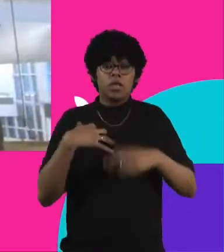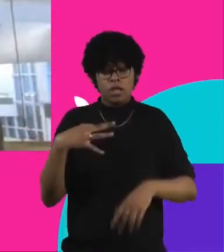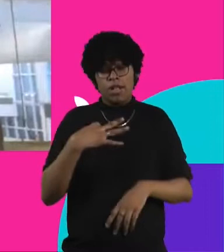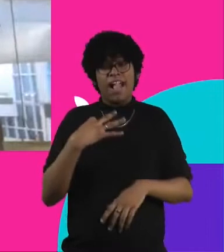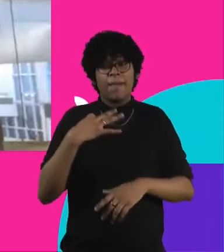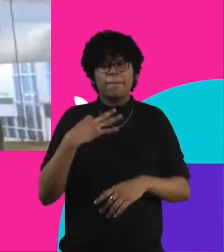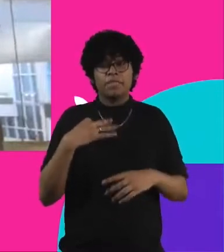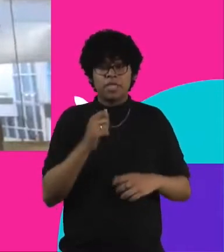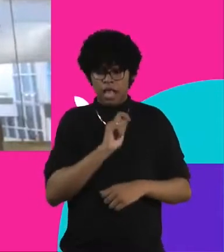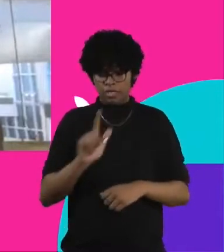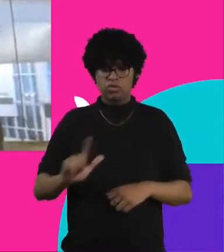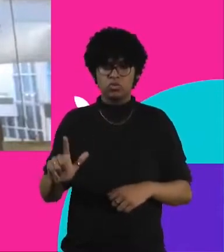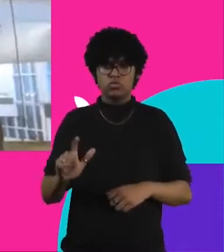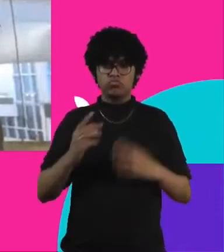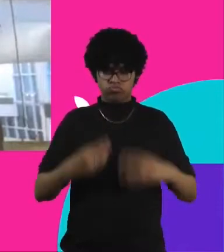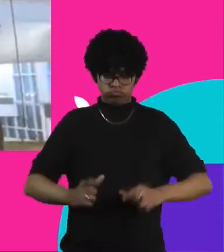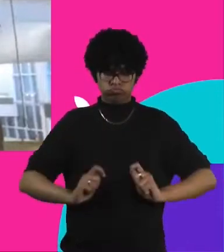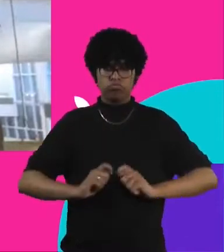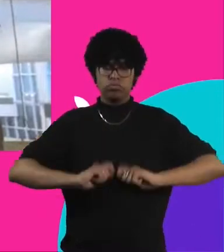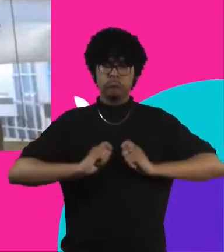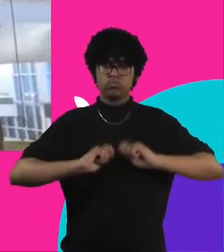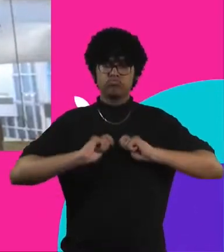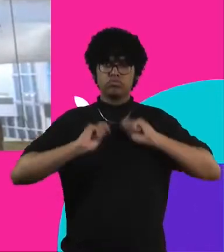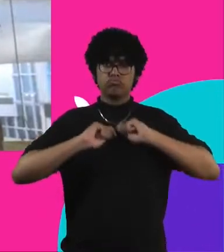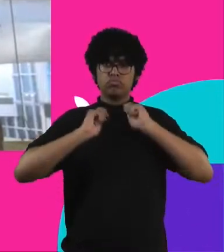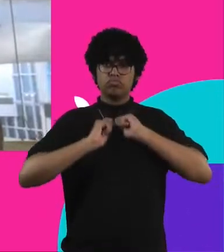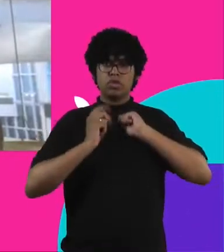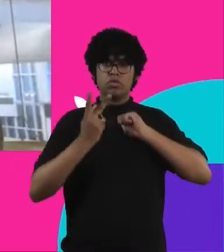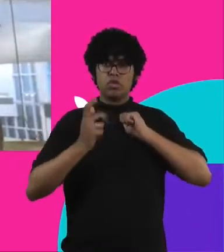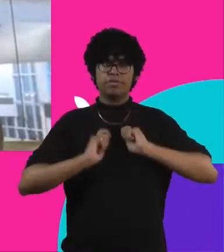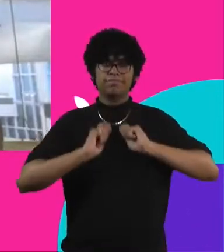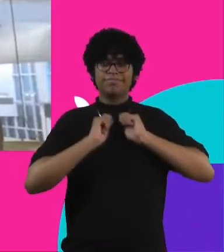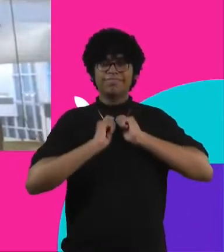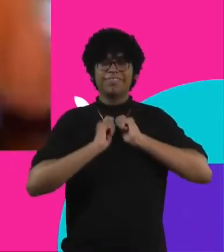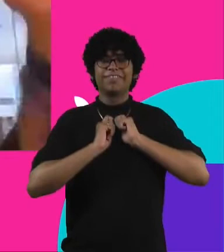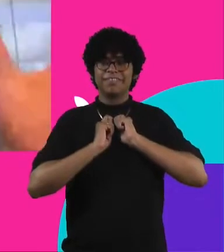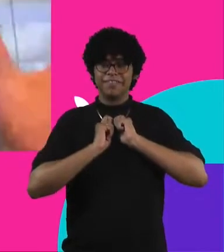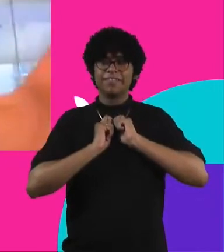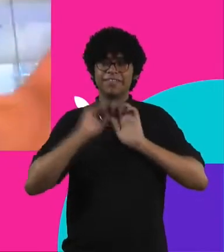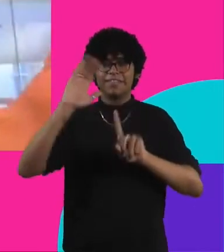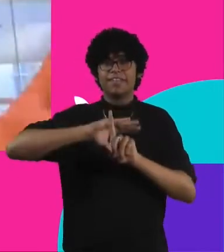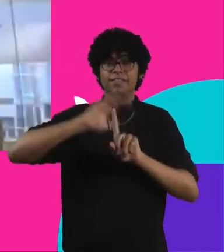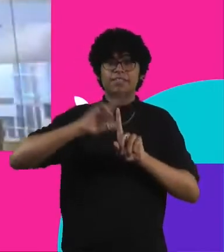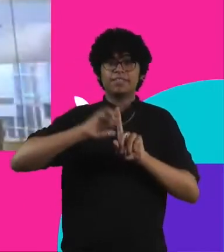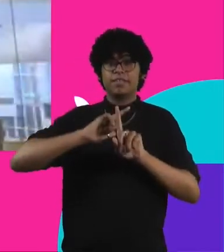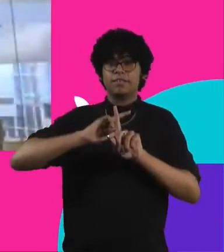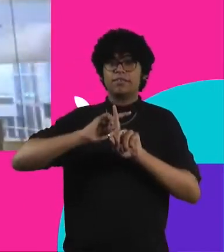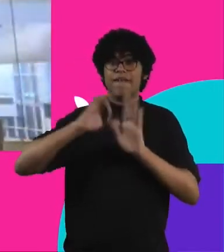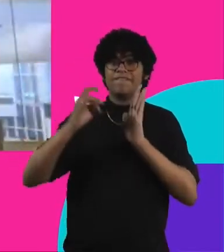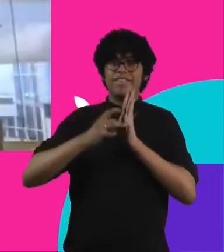camisa azul marinho de botão, com dois botões. Atrás de mim a gente tem um aquário muito